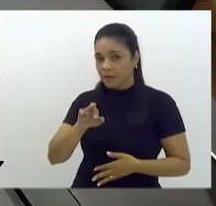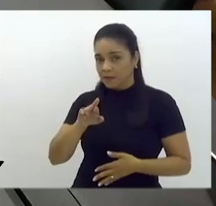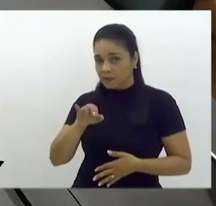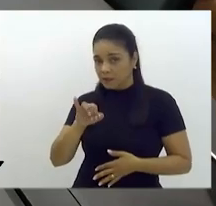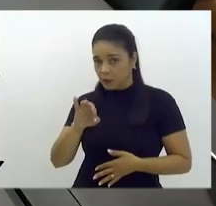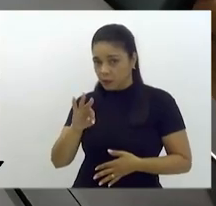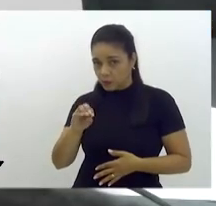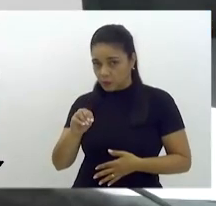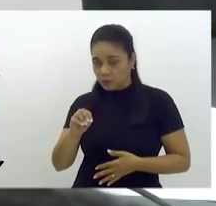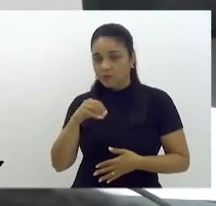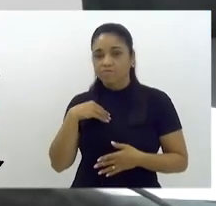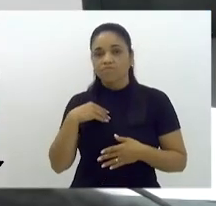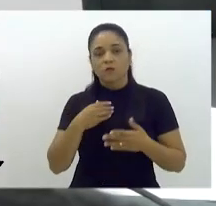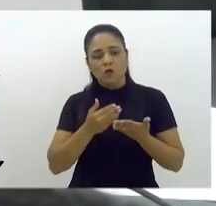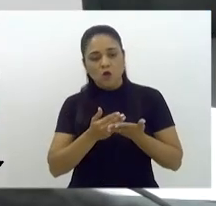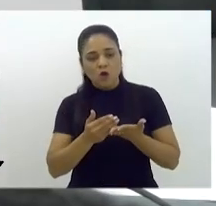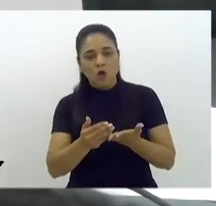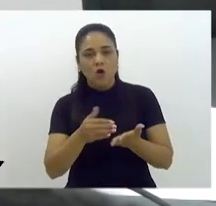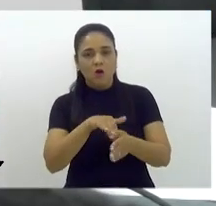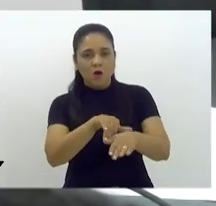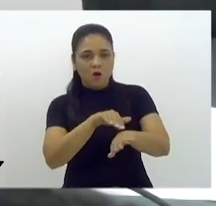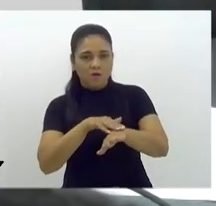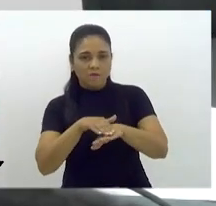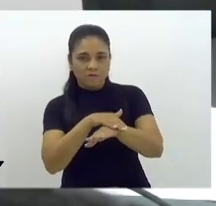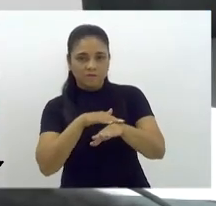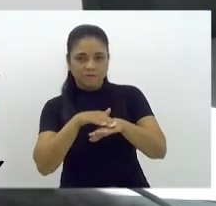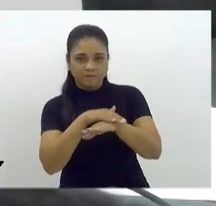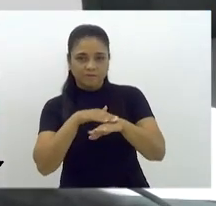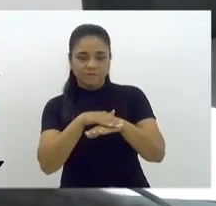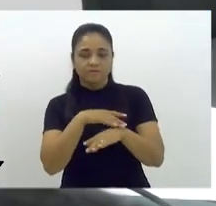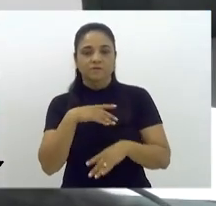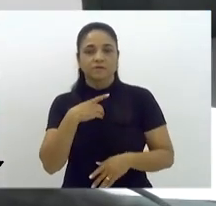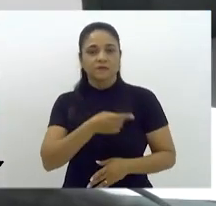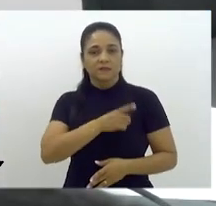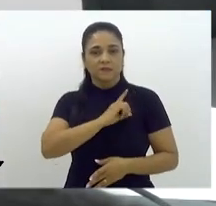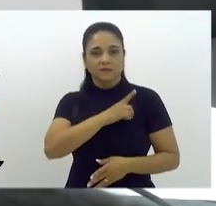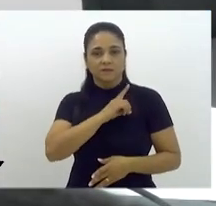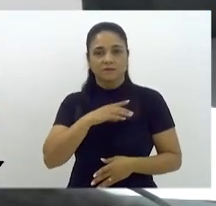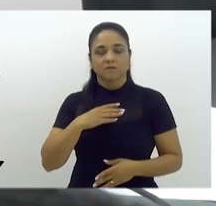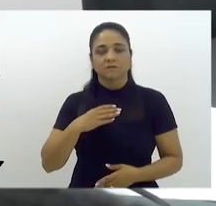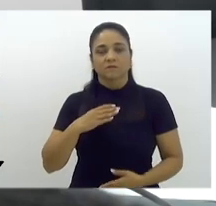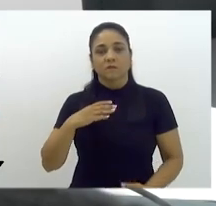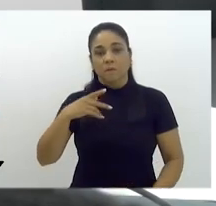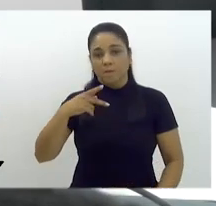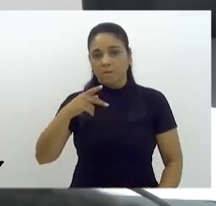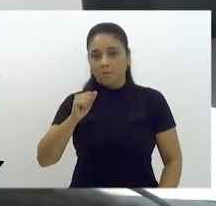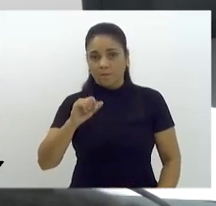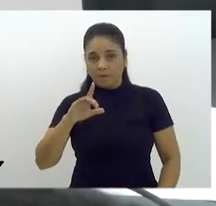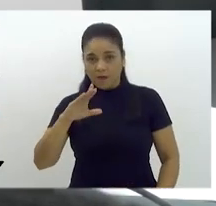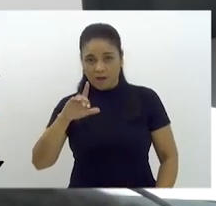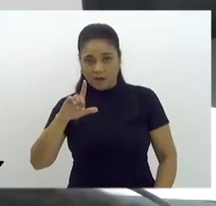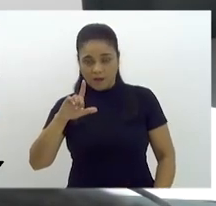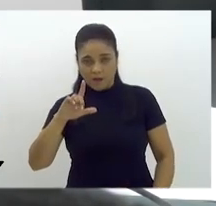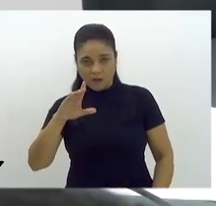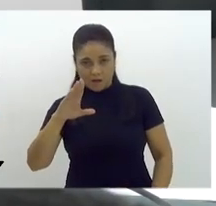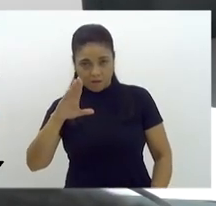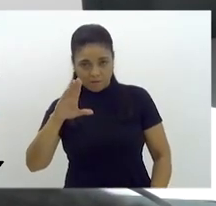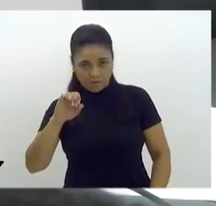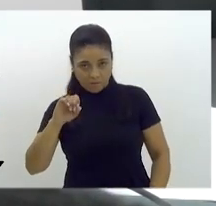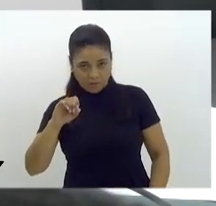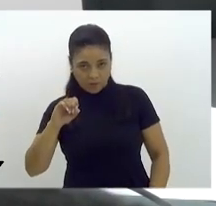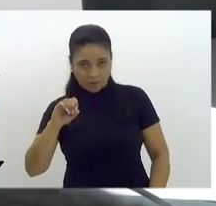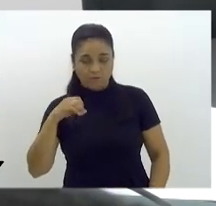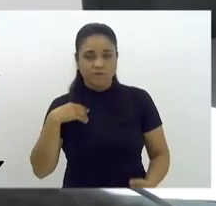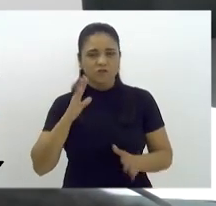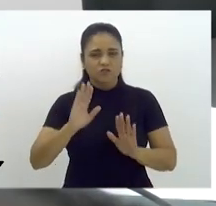possa começar com delegado Pablo Sartori apenas fazer aqui uma diggressão sobre os trabalhos que já